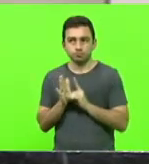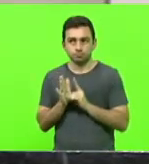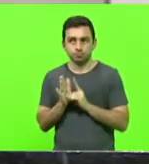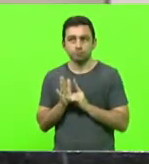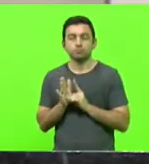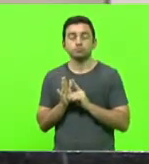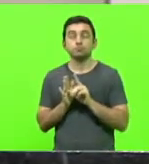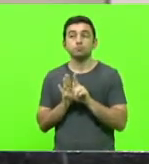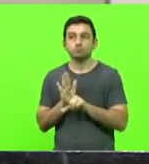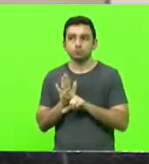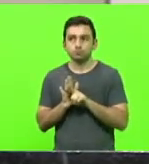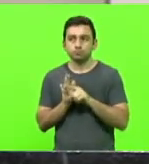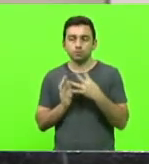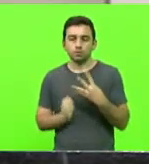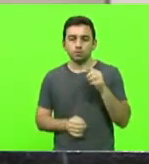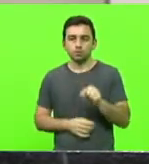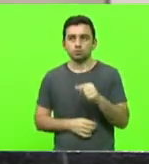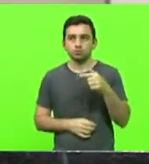legislativo